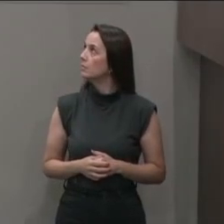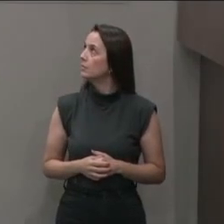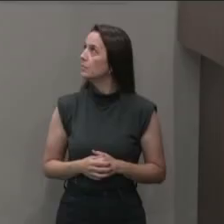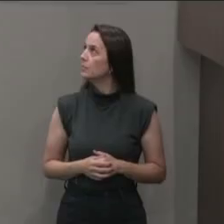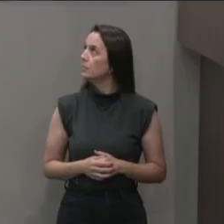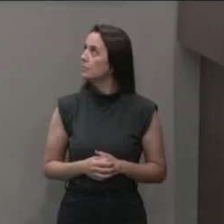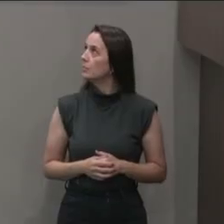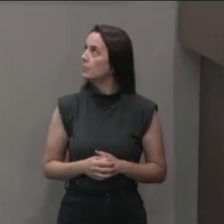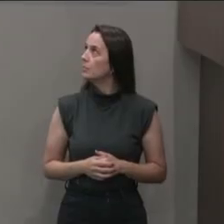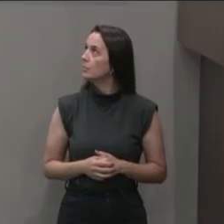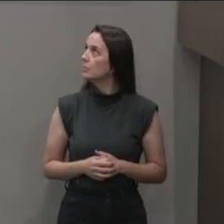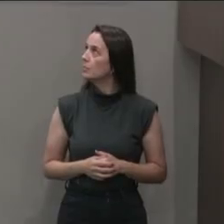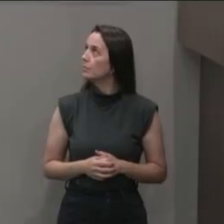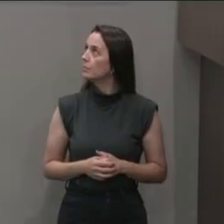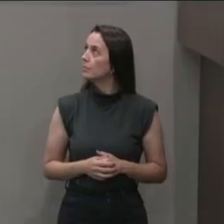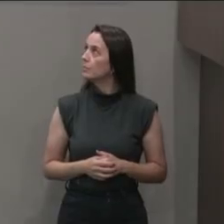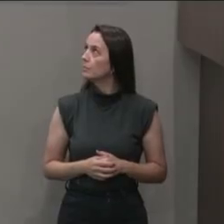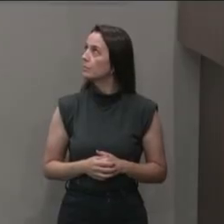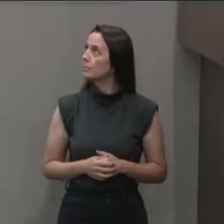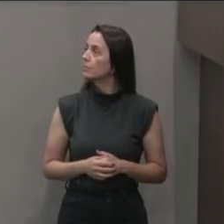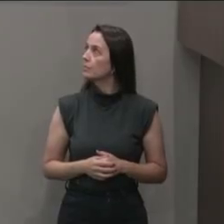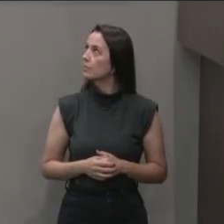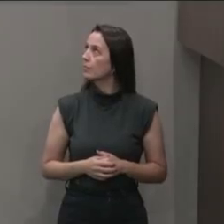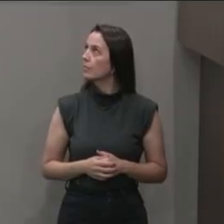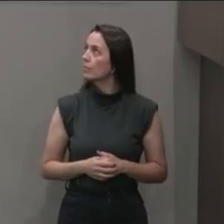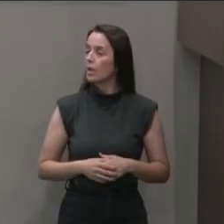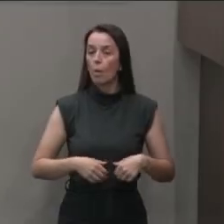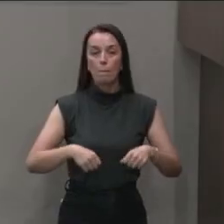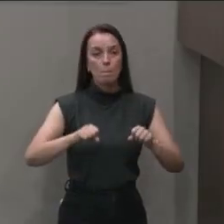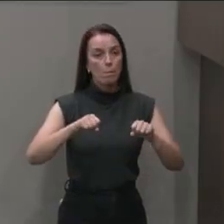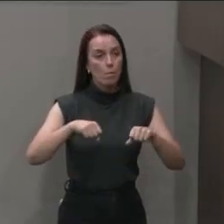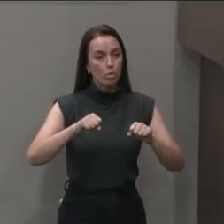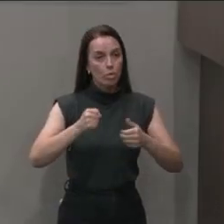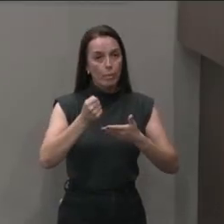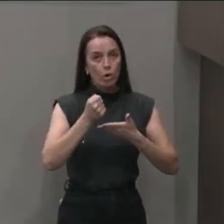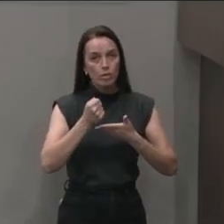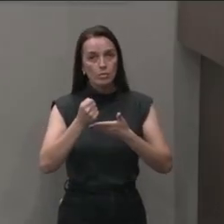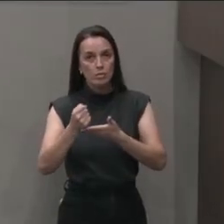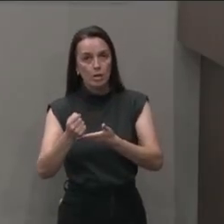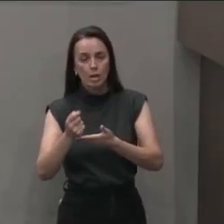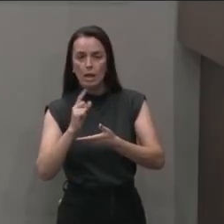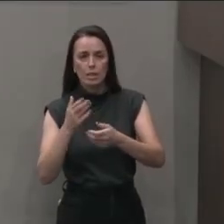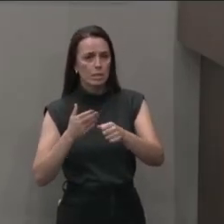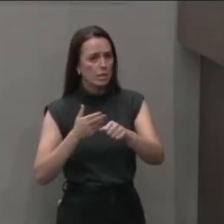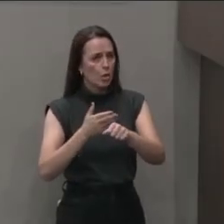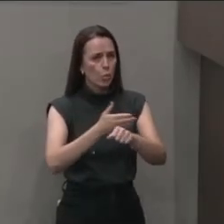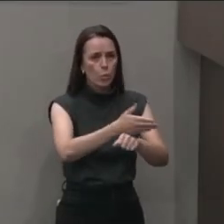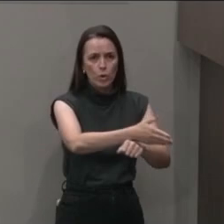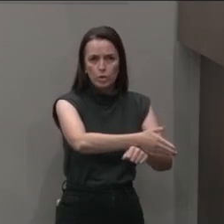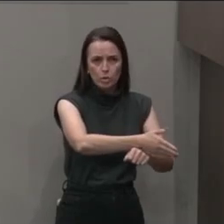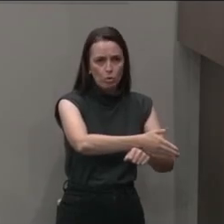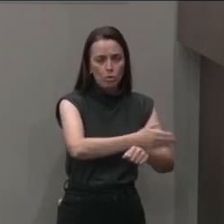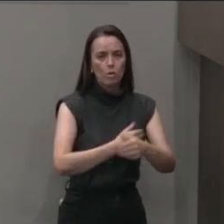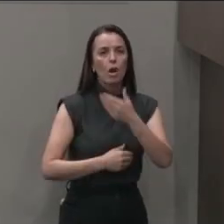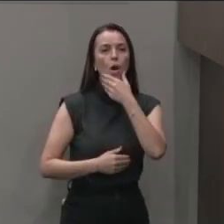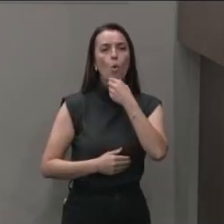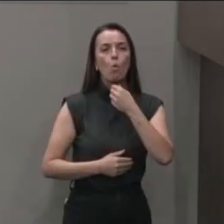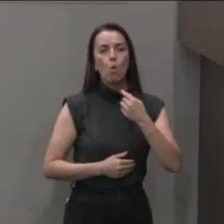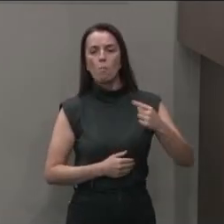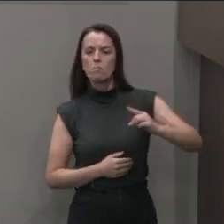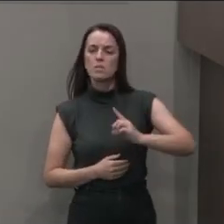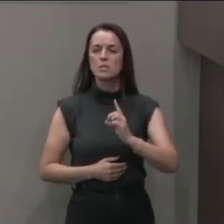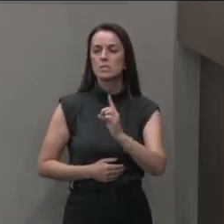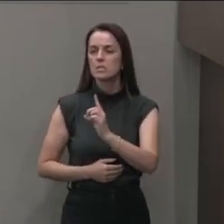O motoboy foi fazer a entrega, ele não entrou no condomínio, o rapaz saiu para fora com uma pistola, com uma arma de